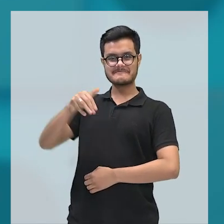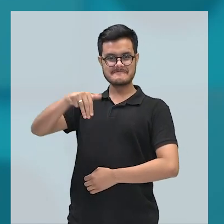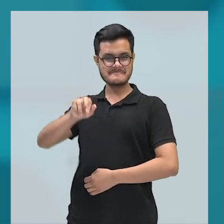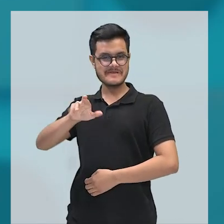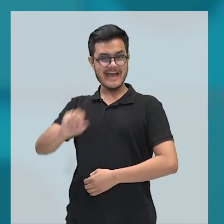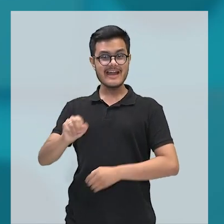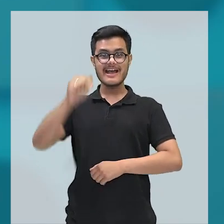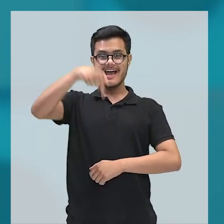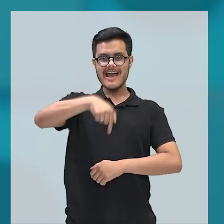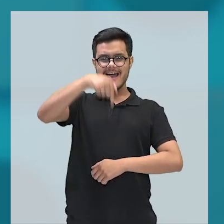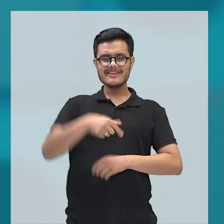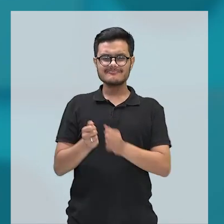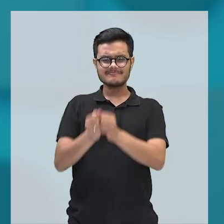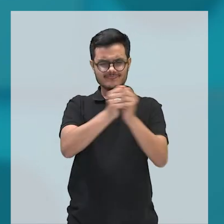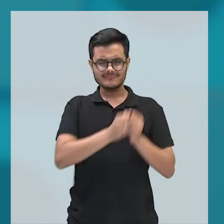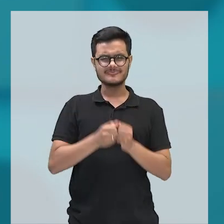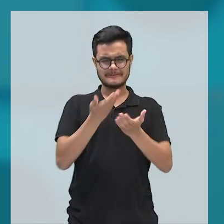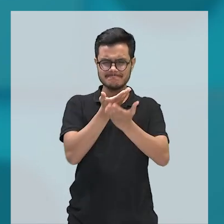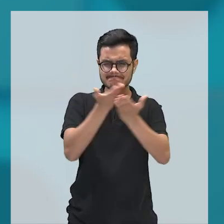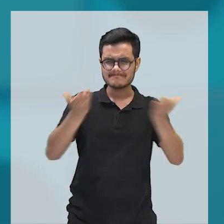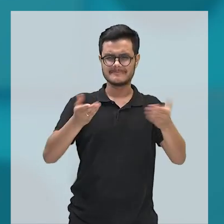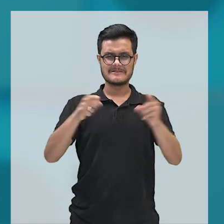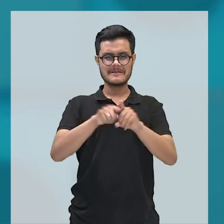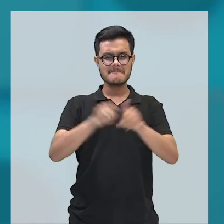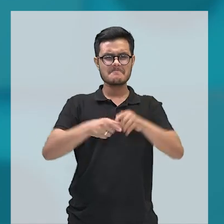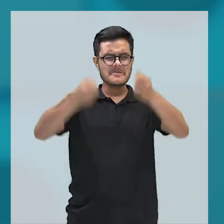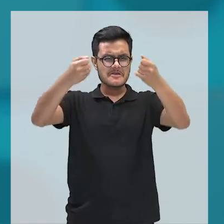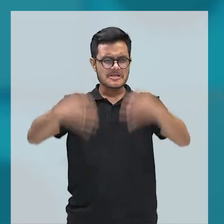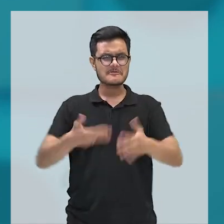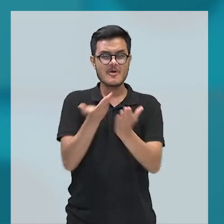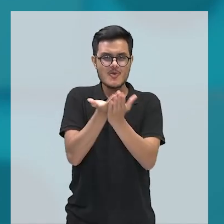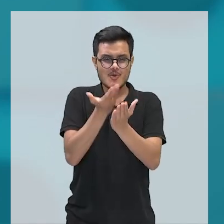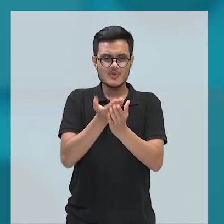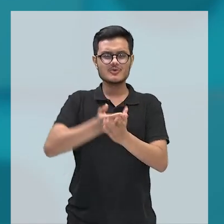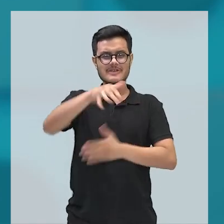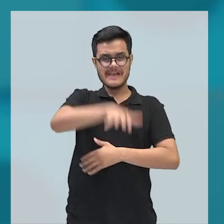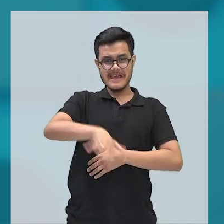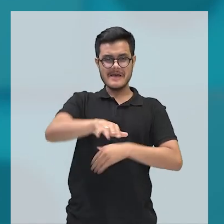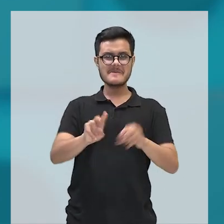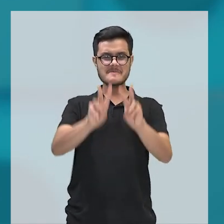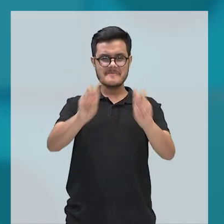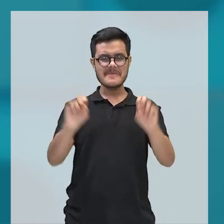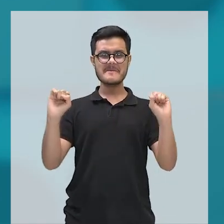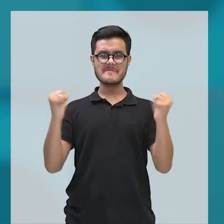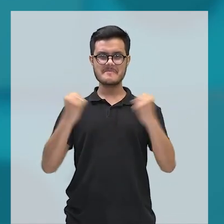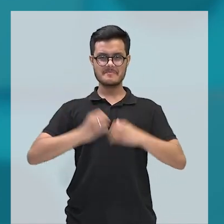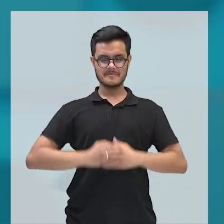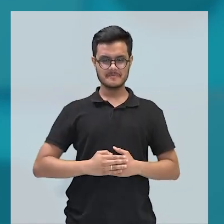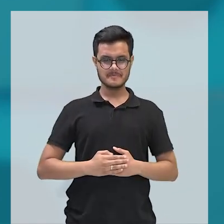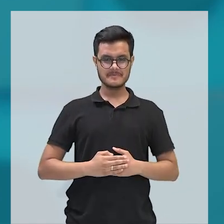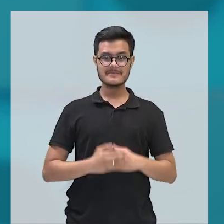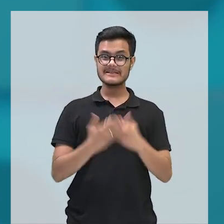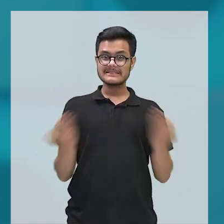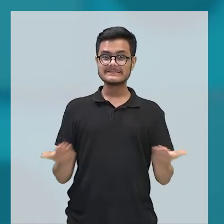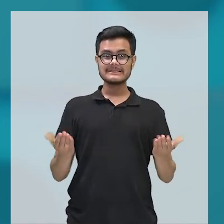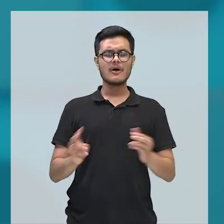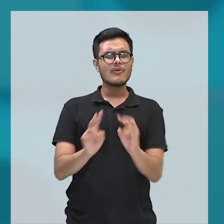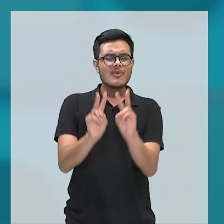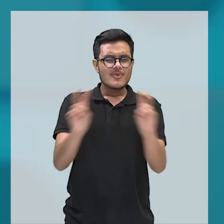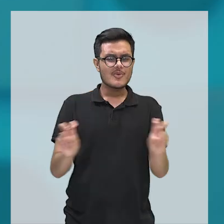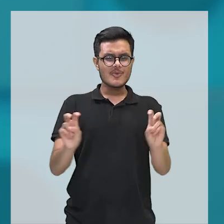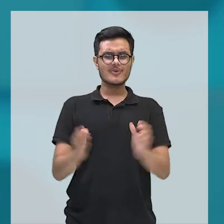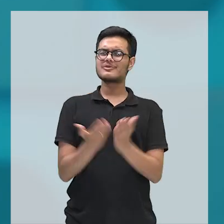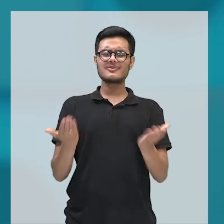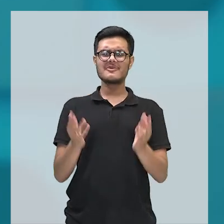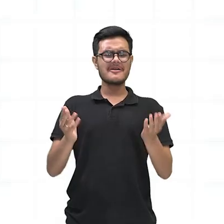estou aqui juntinho de vocês para explorarmos mais um conteúdo da Educação Física. Vamos lá ver qual será